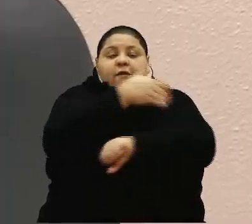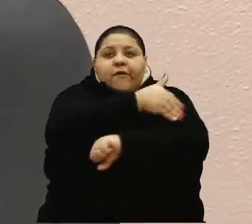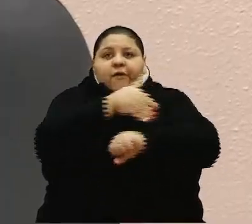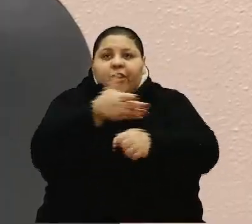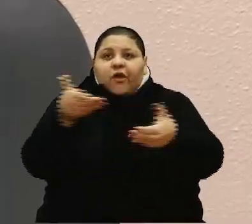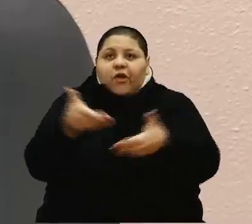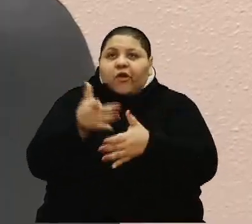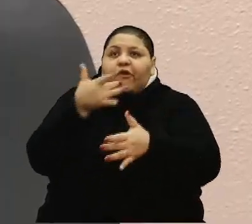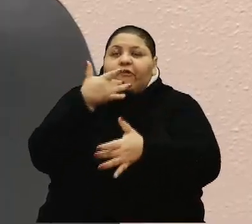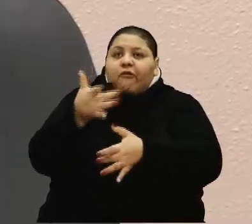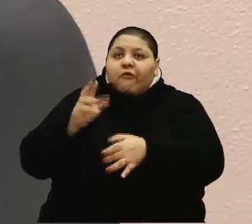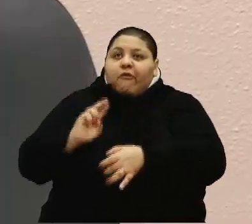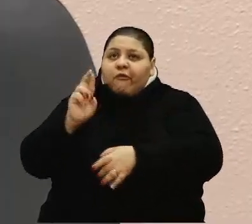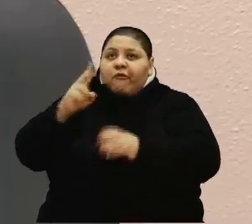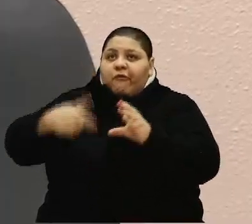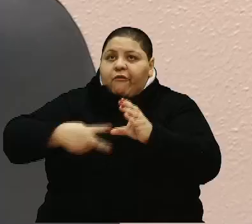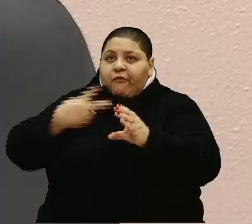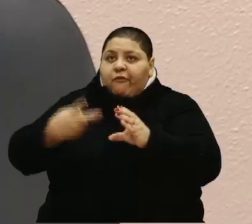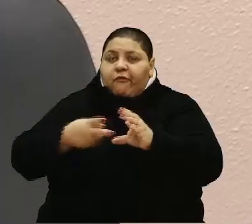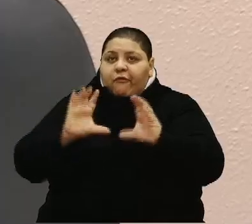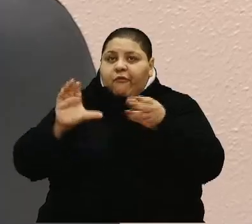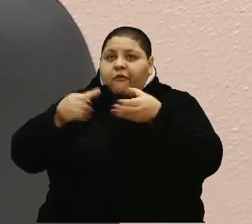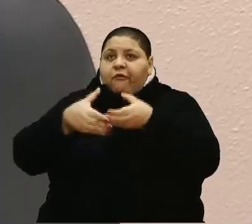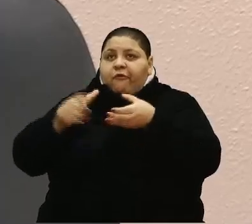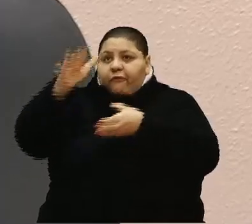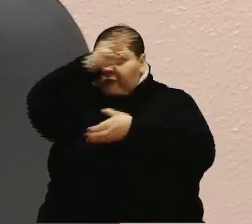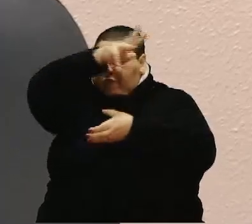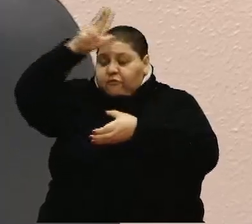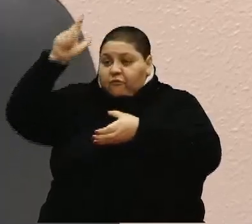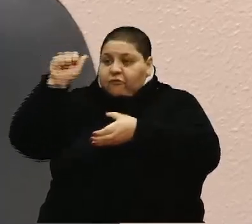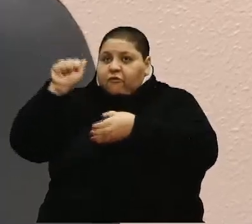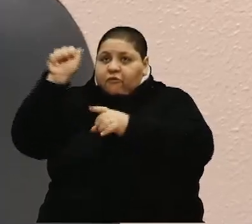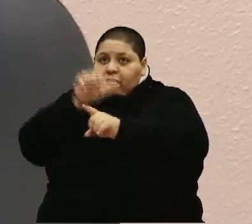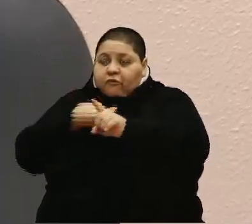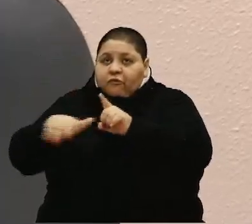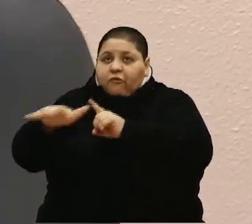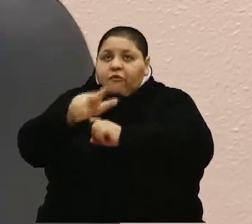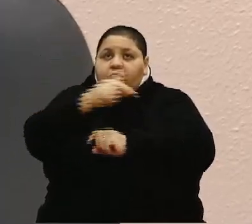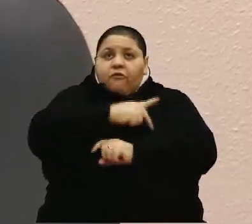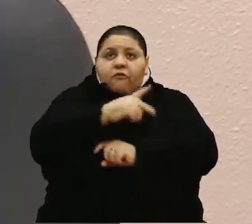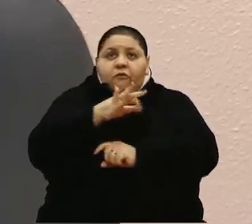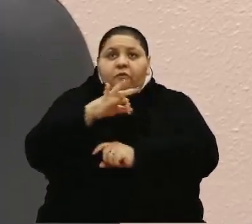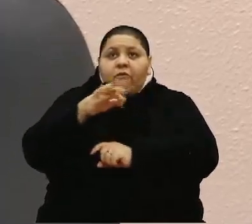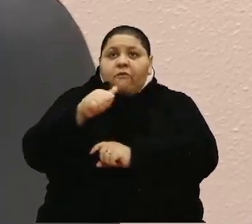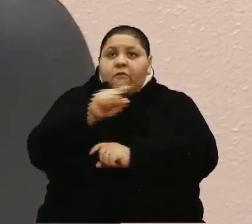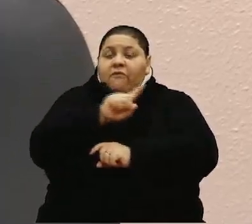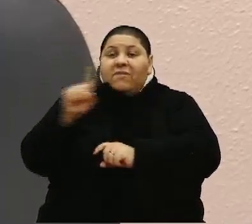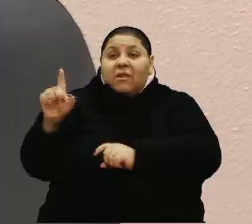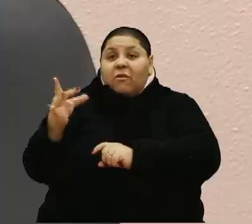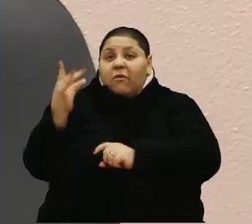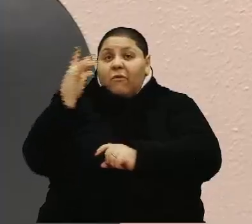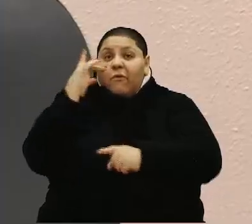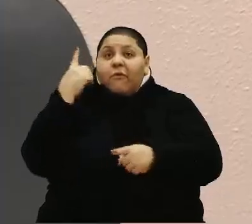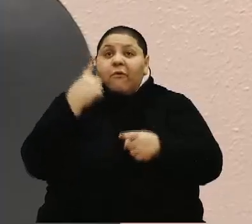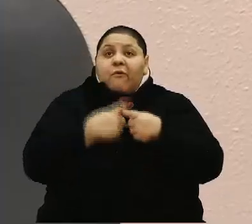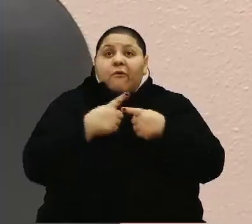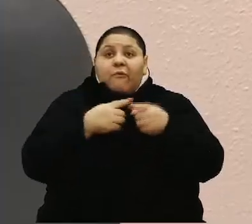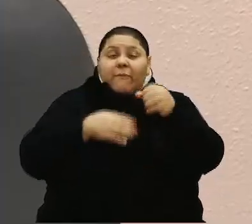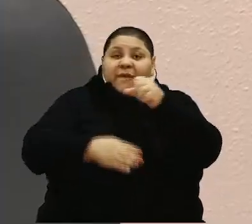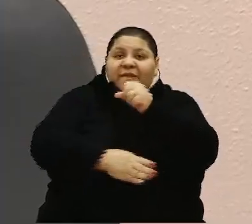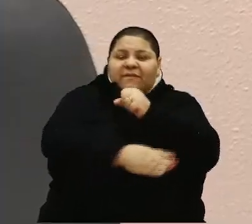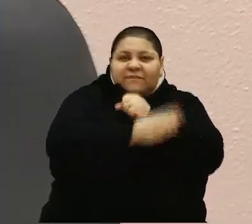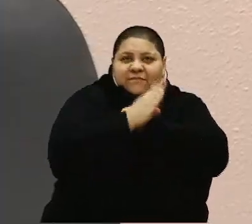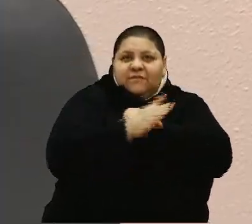Hoje de tarde vou representar a Câmara na Conferência Municipal da Assistência Social e o presidente da FAS não estará lá porque ele está